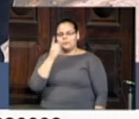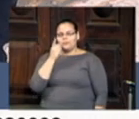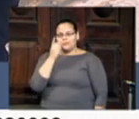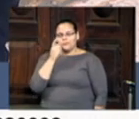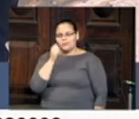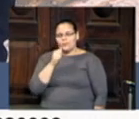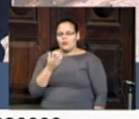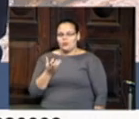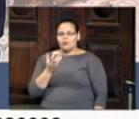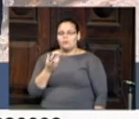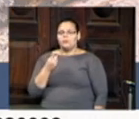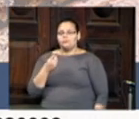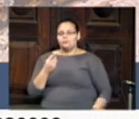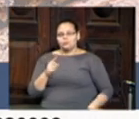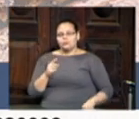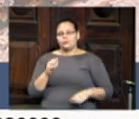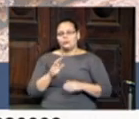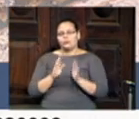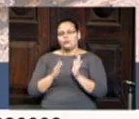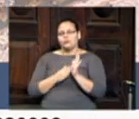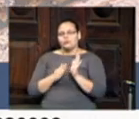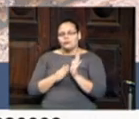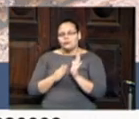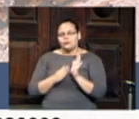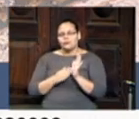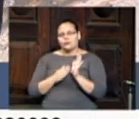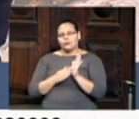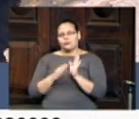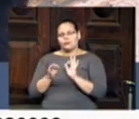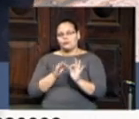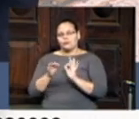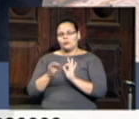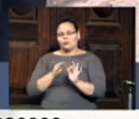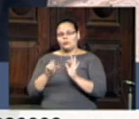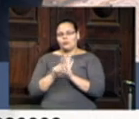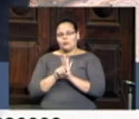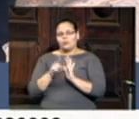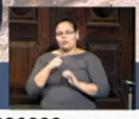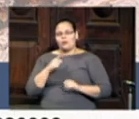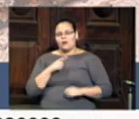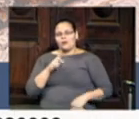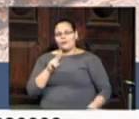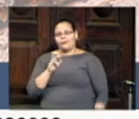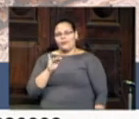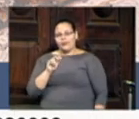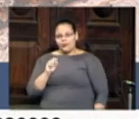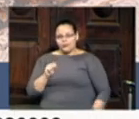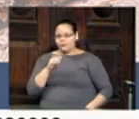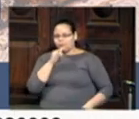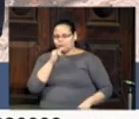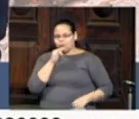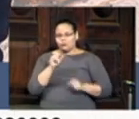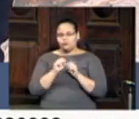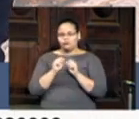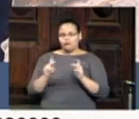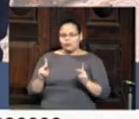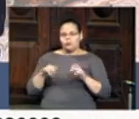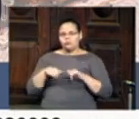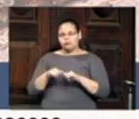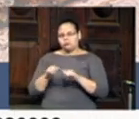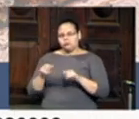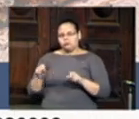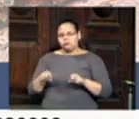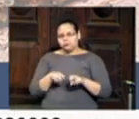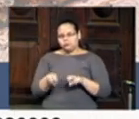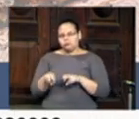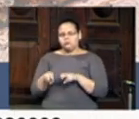Ela deseja, com esse projeto, que haja reserva de vagas nos estacionamentos dos shopping centers